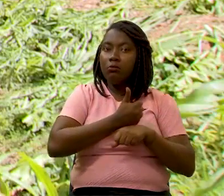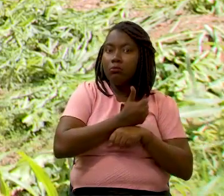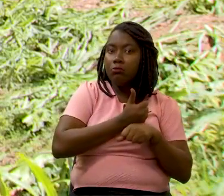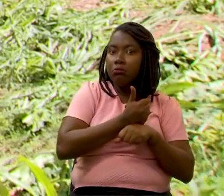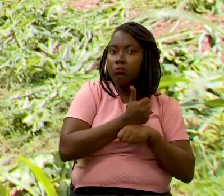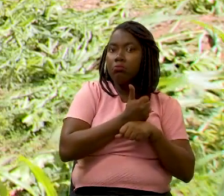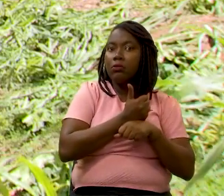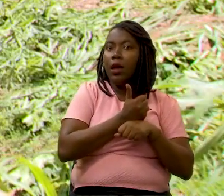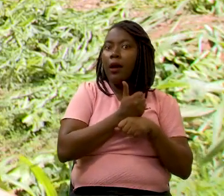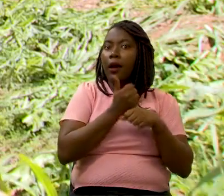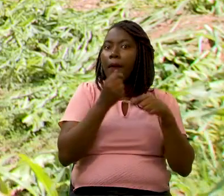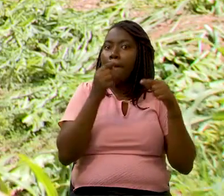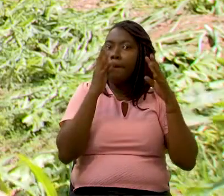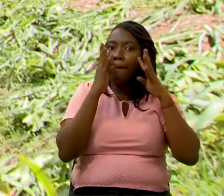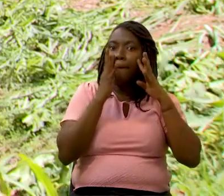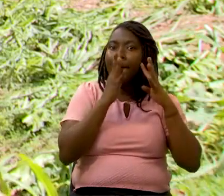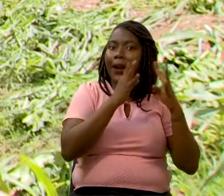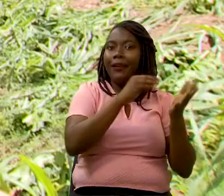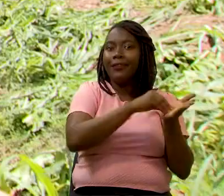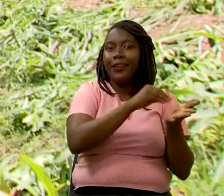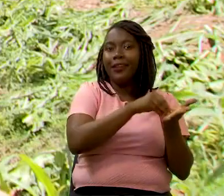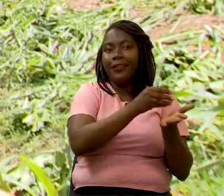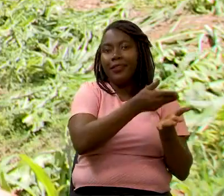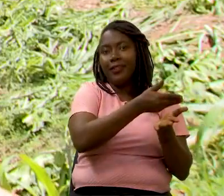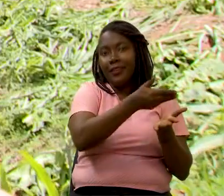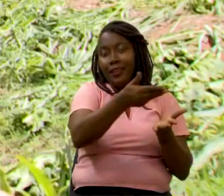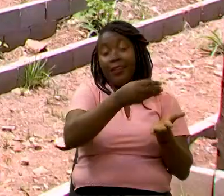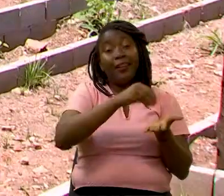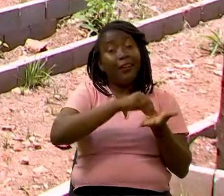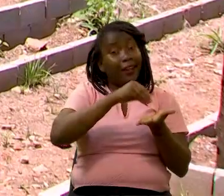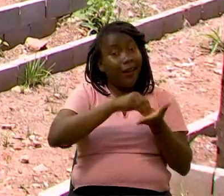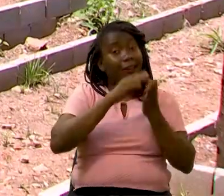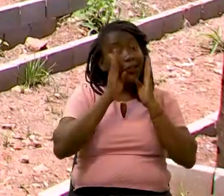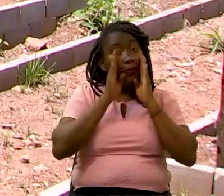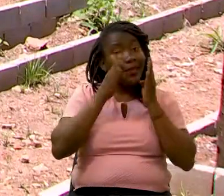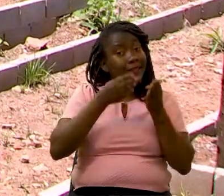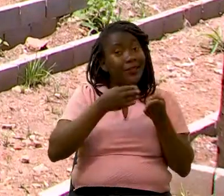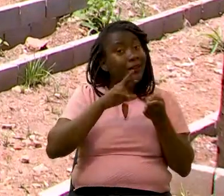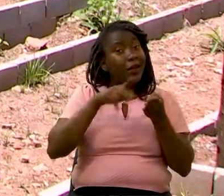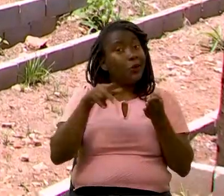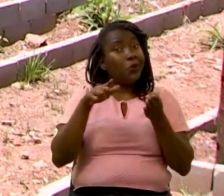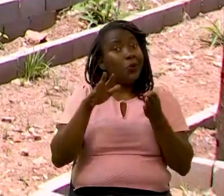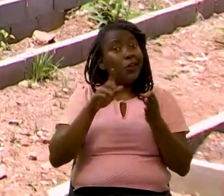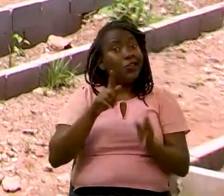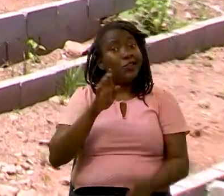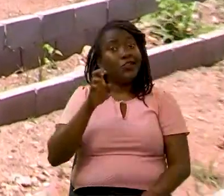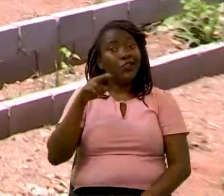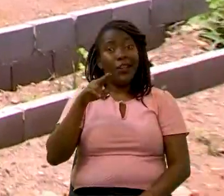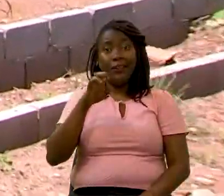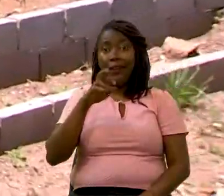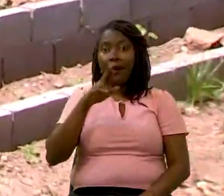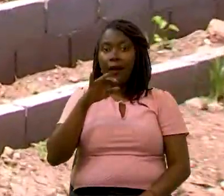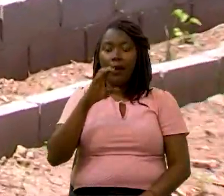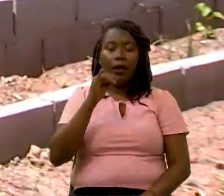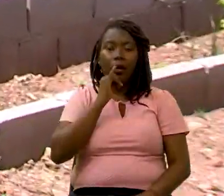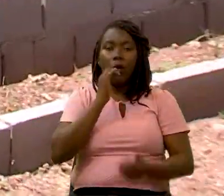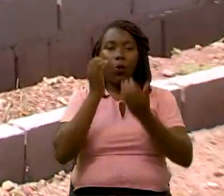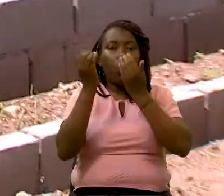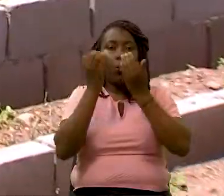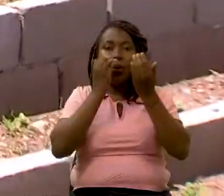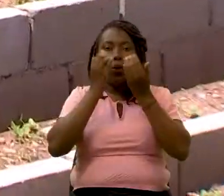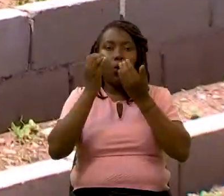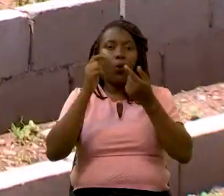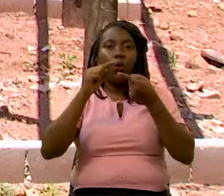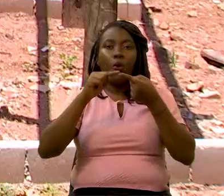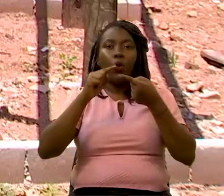fossem qualificadas para atender às necessidades dela. E as necessidades eram necessidades mais específicas e não tão genéricas. Então,